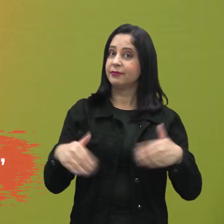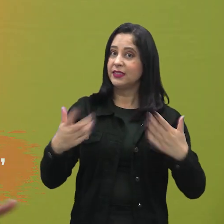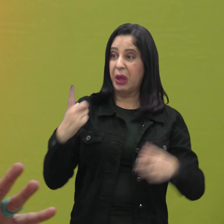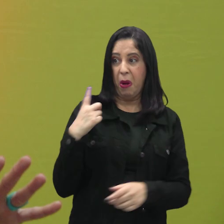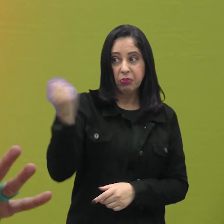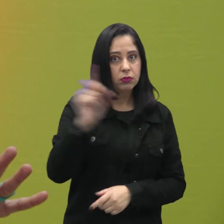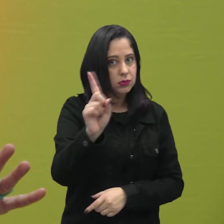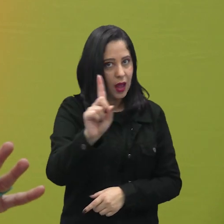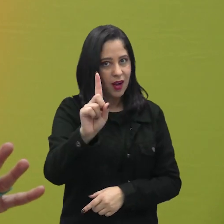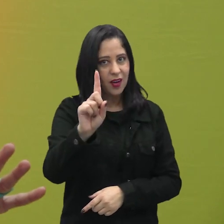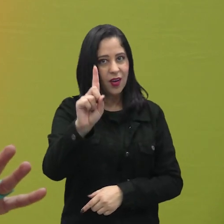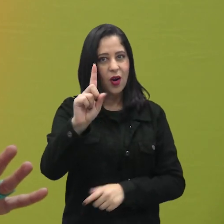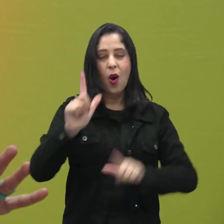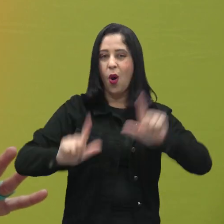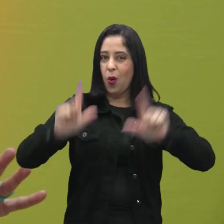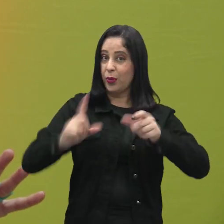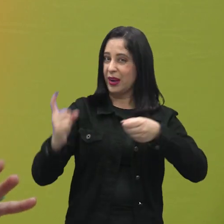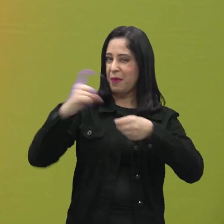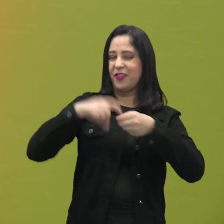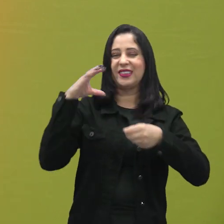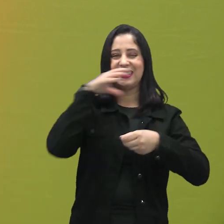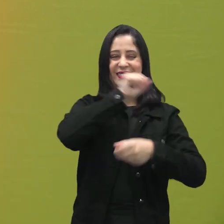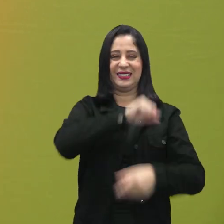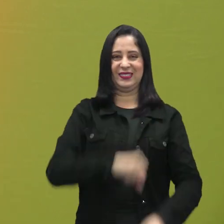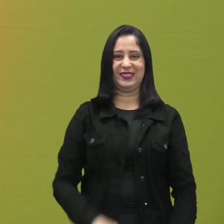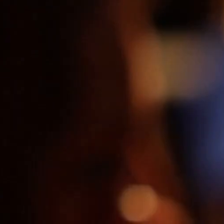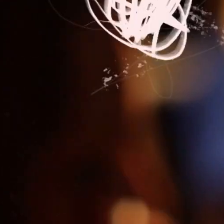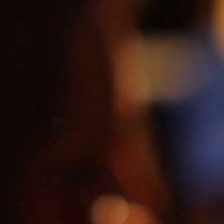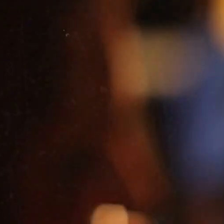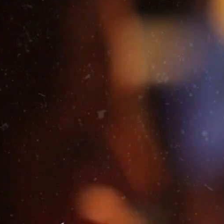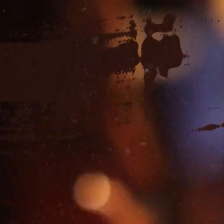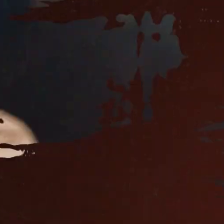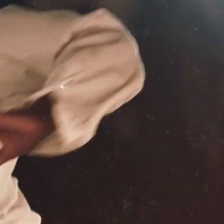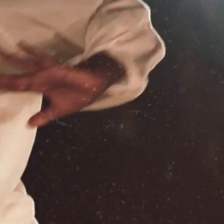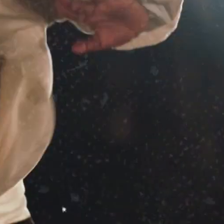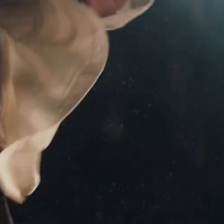Então, não sai daí. O Conexão Cultura volta já.